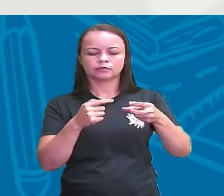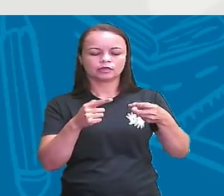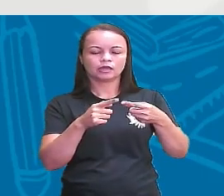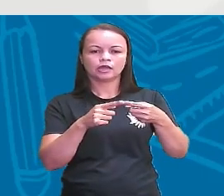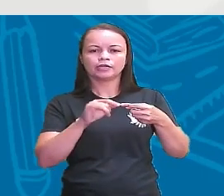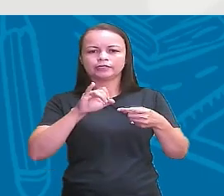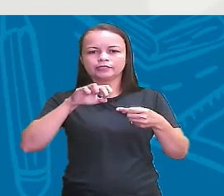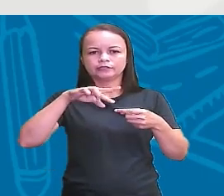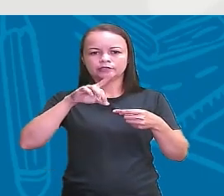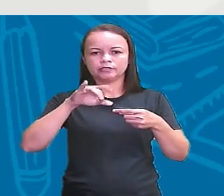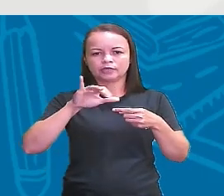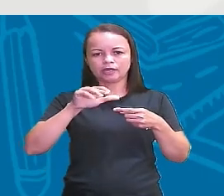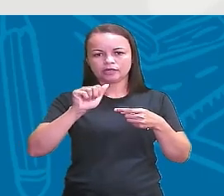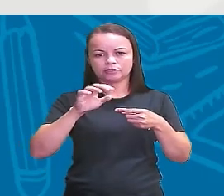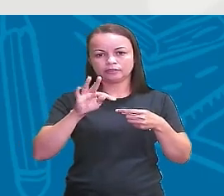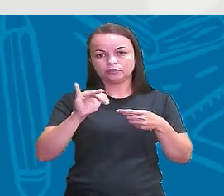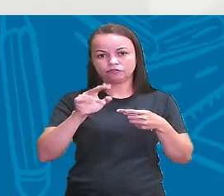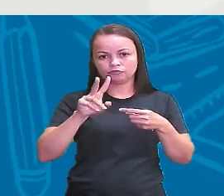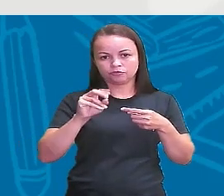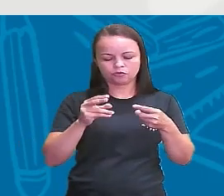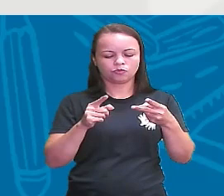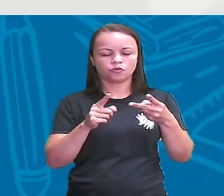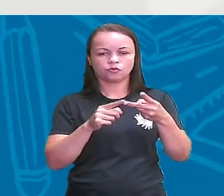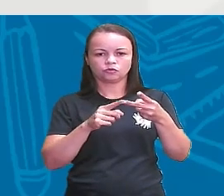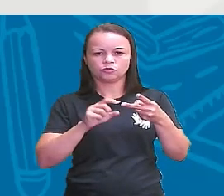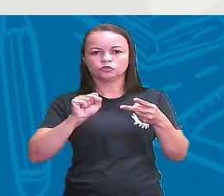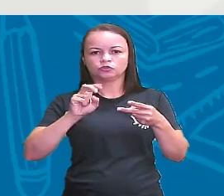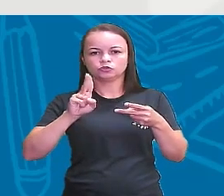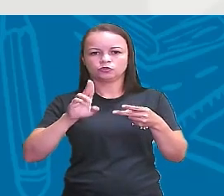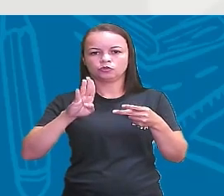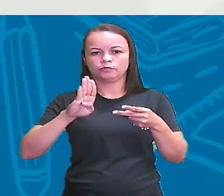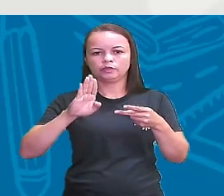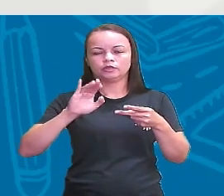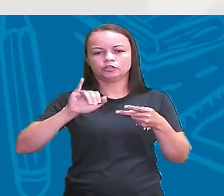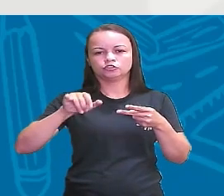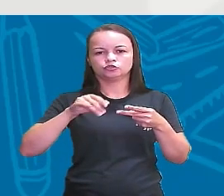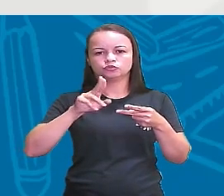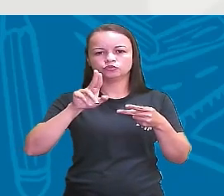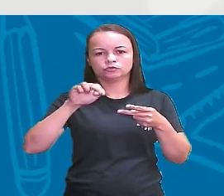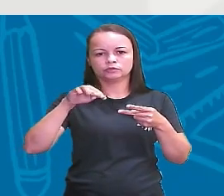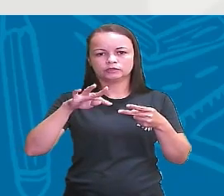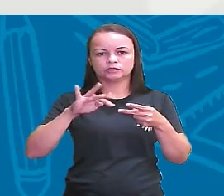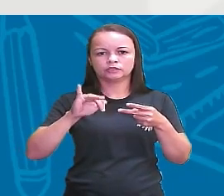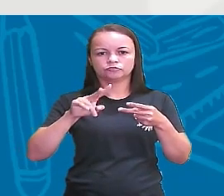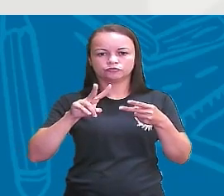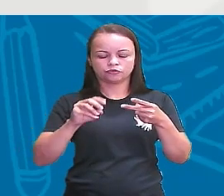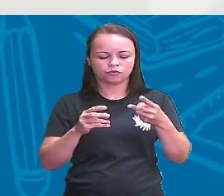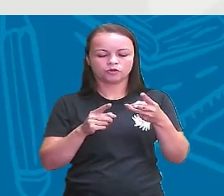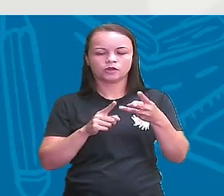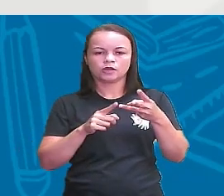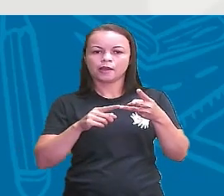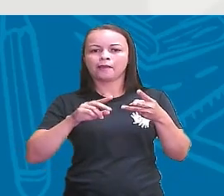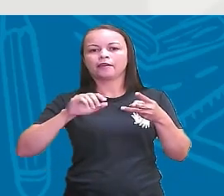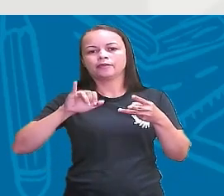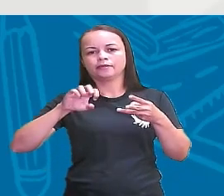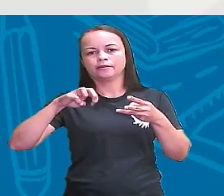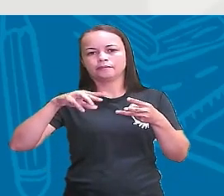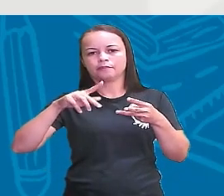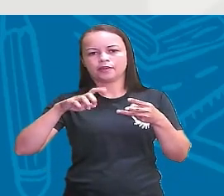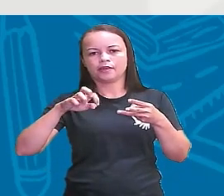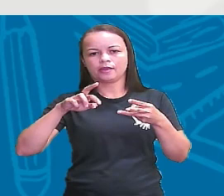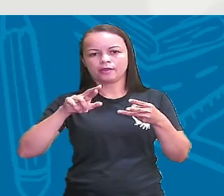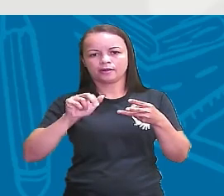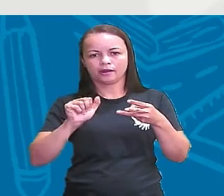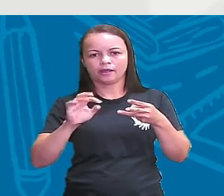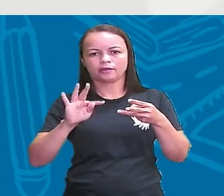o indicativo, o subjuntivo e o imperativo, certo? E hoje